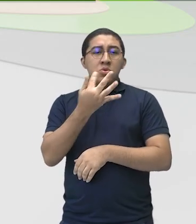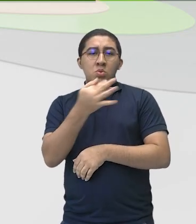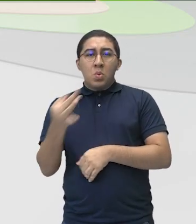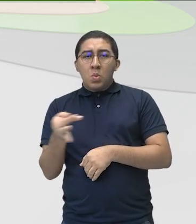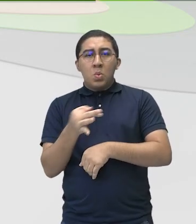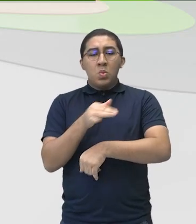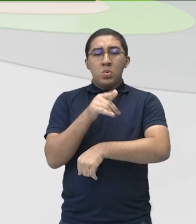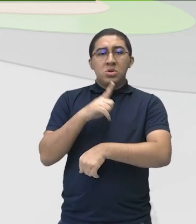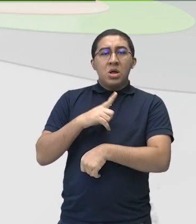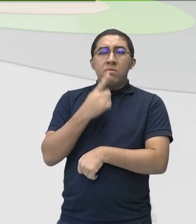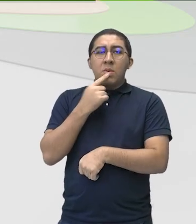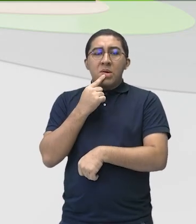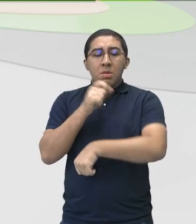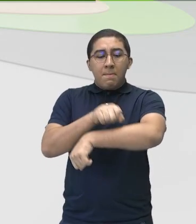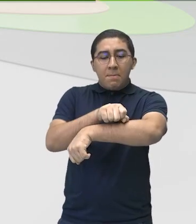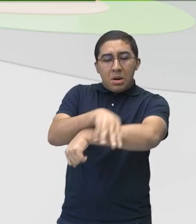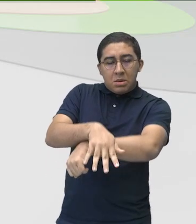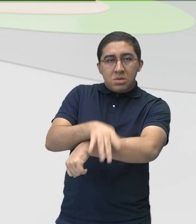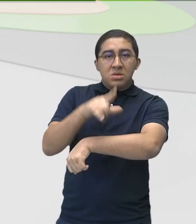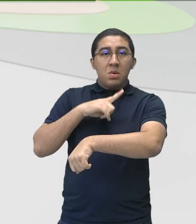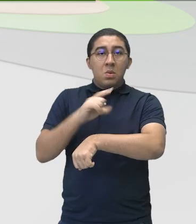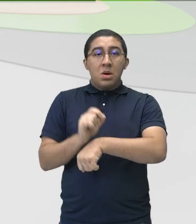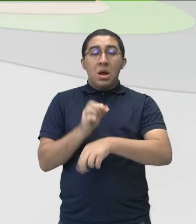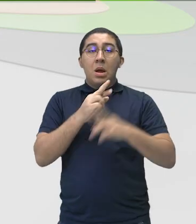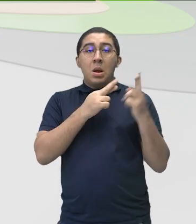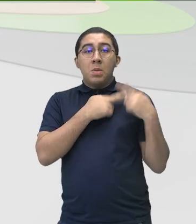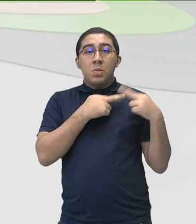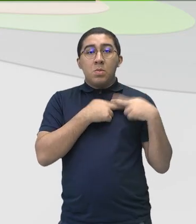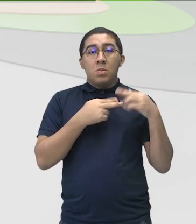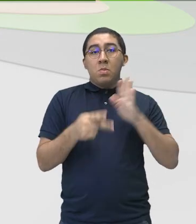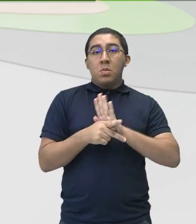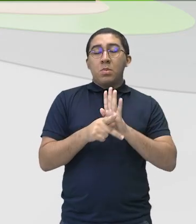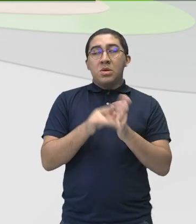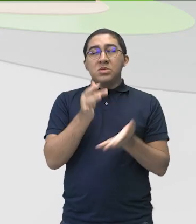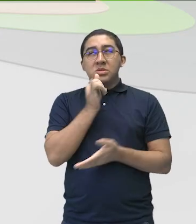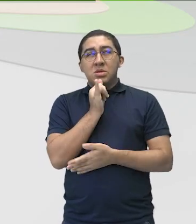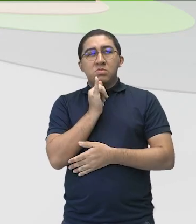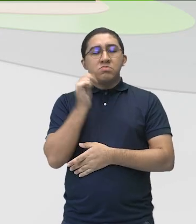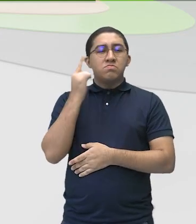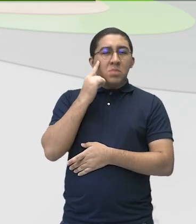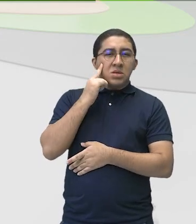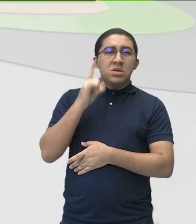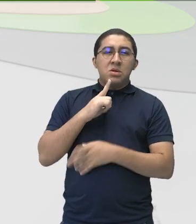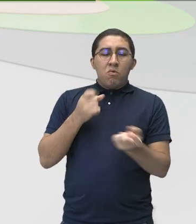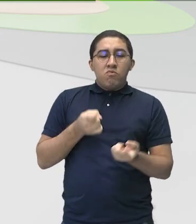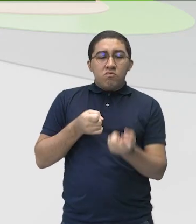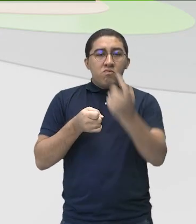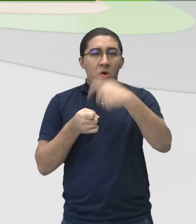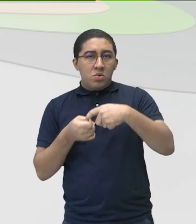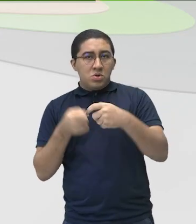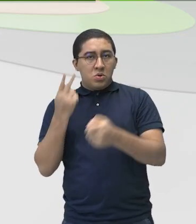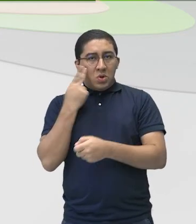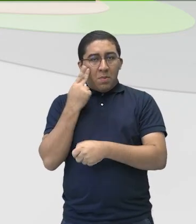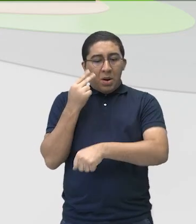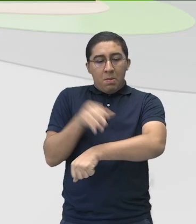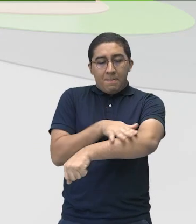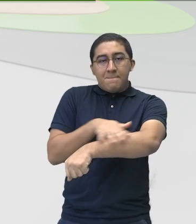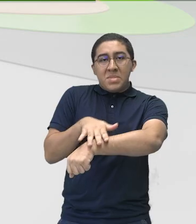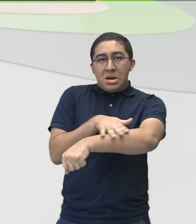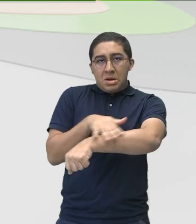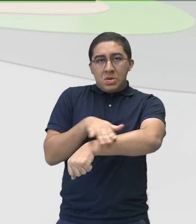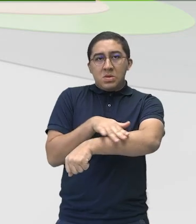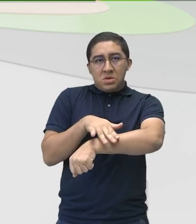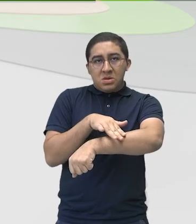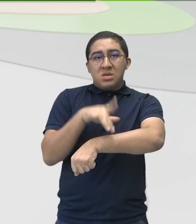na nossa pele, o mecanismo responsável, digamos assim, por regenerar aquele tecido